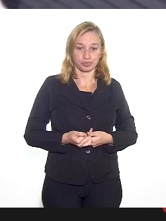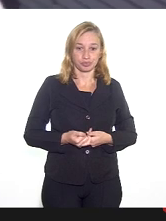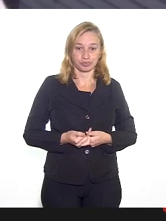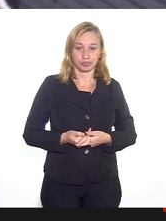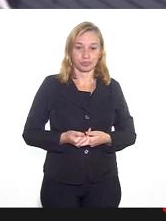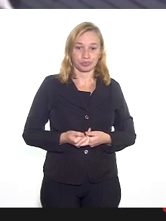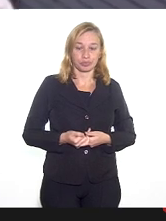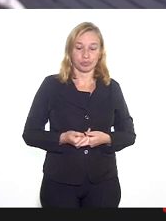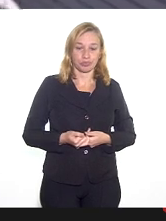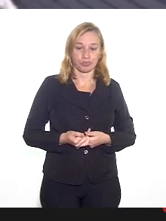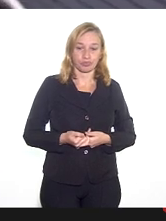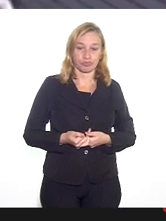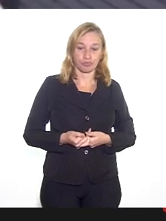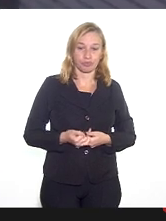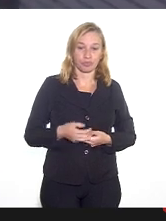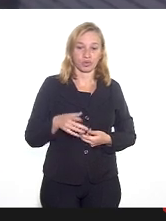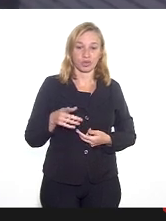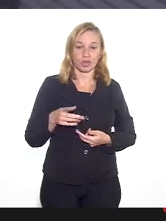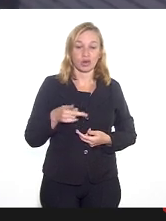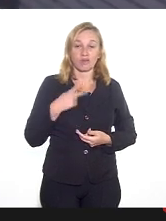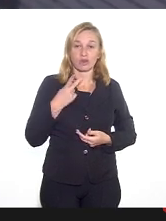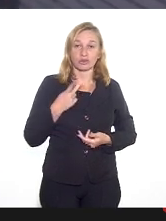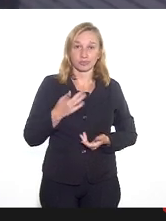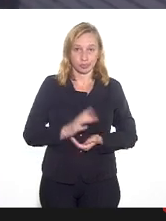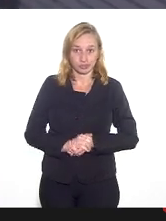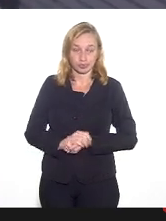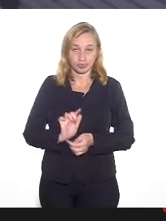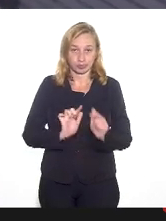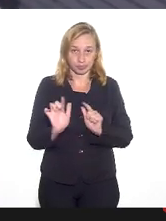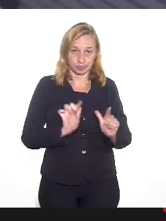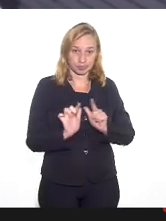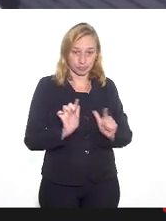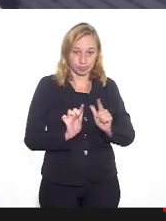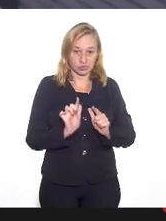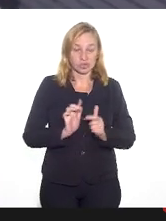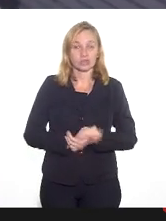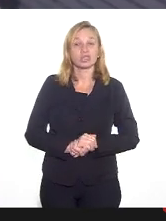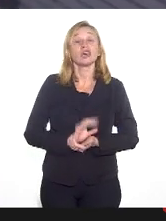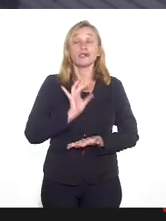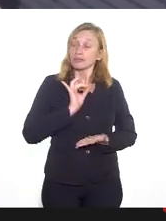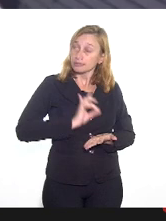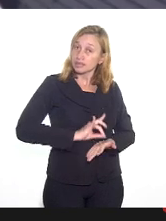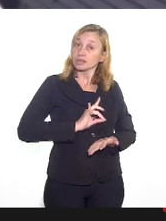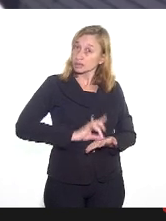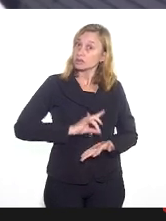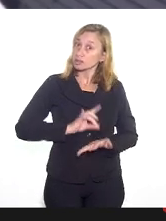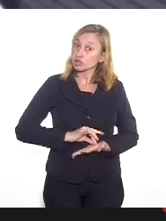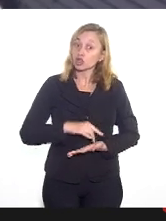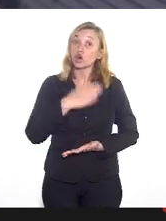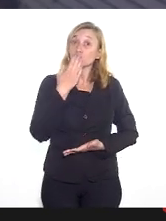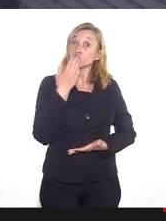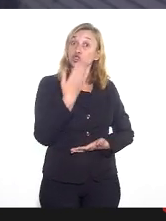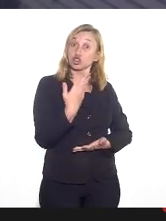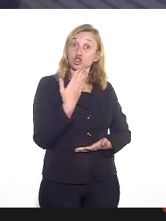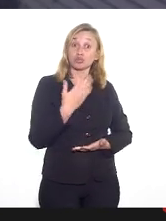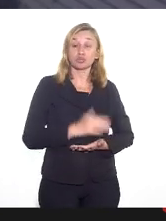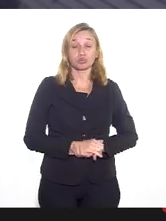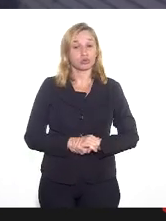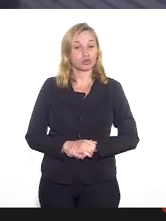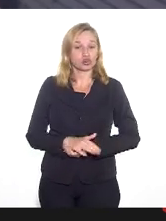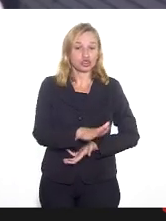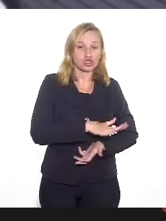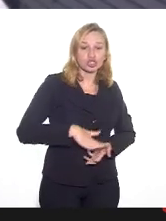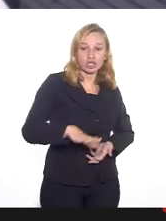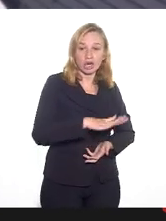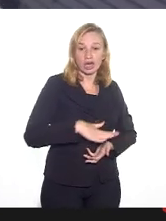qual é o que a gente está debruçado sobre o trabalho, em levantar realmente que tipo de especialista o Corpo de